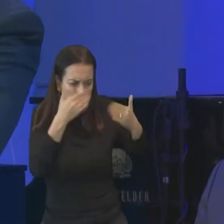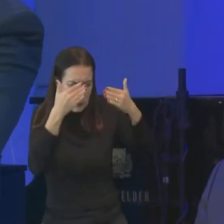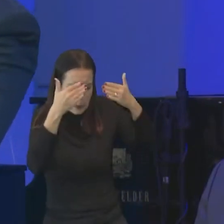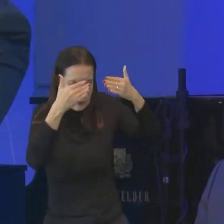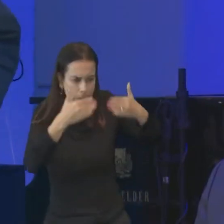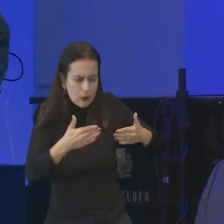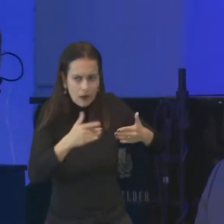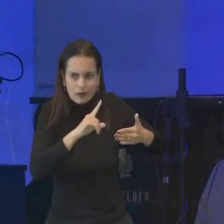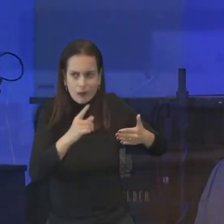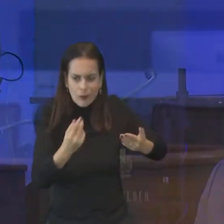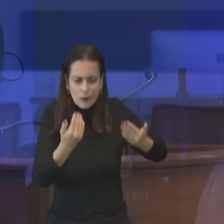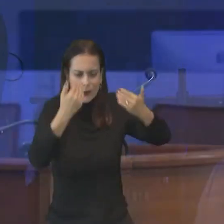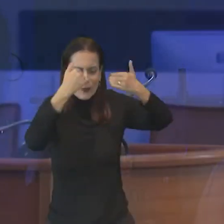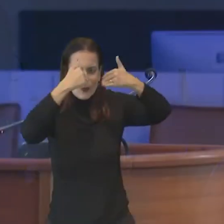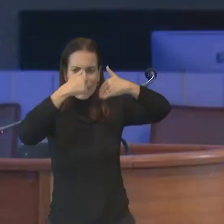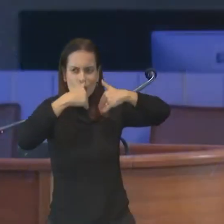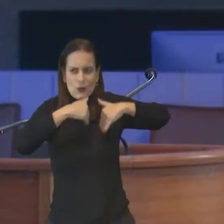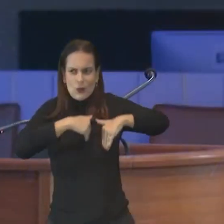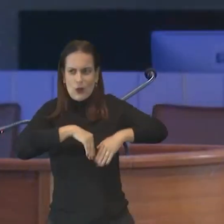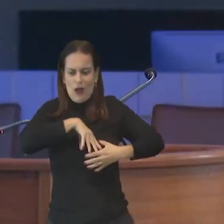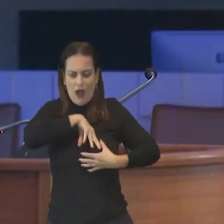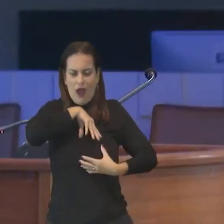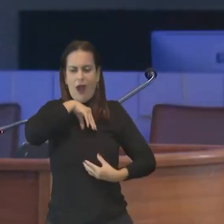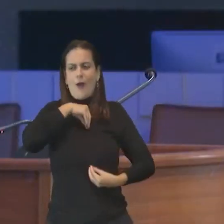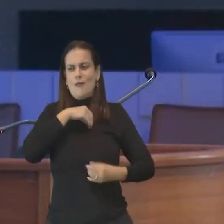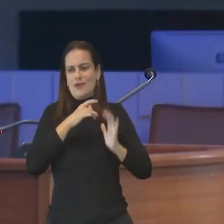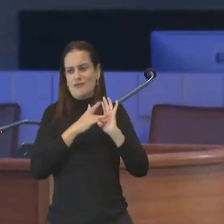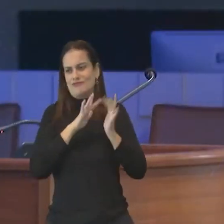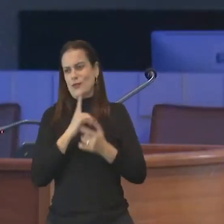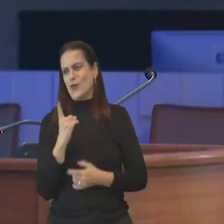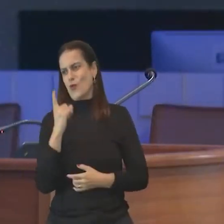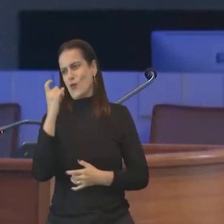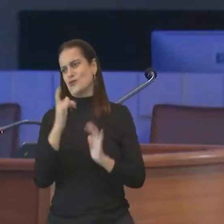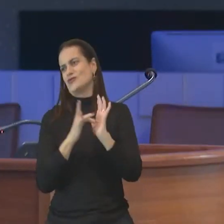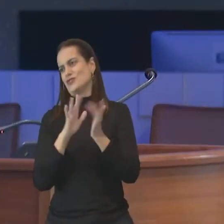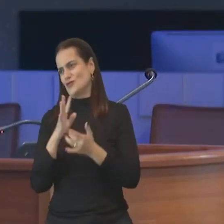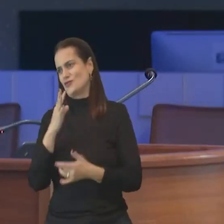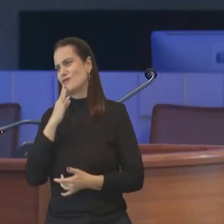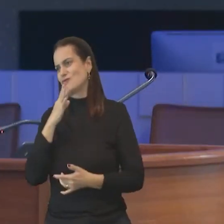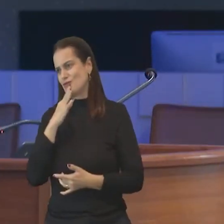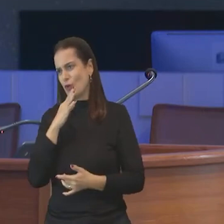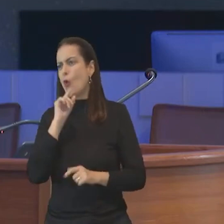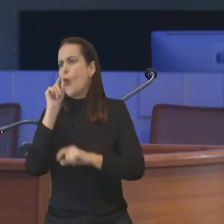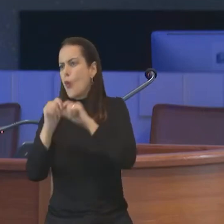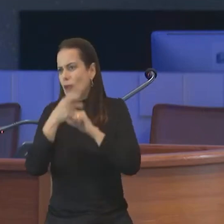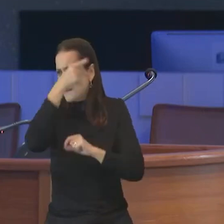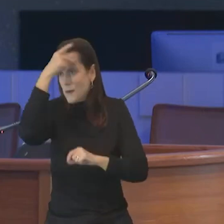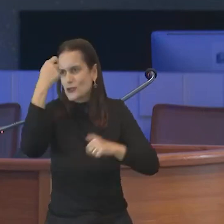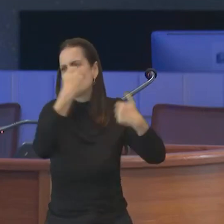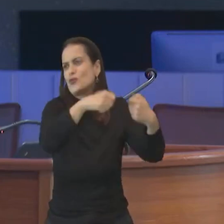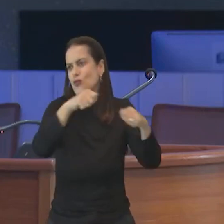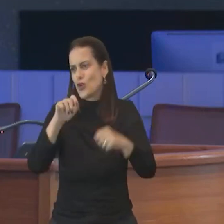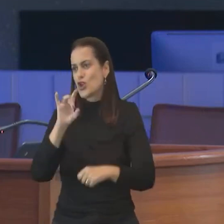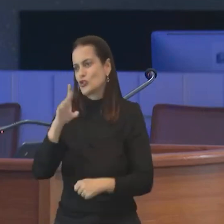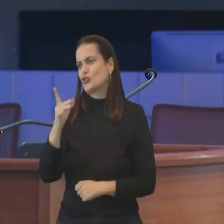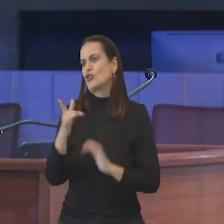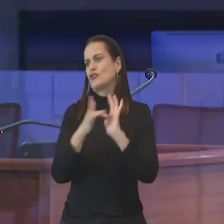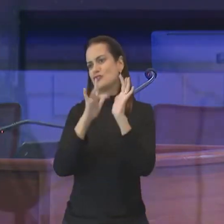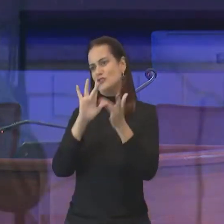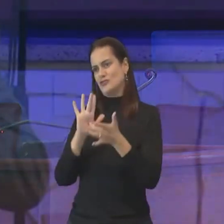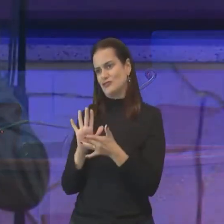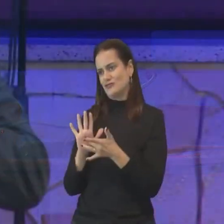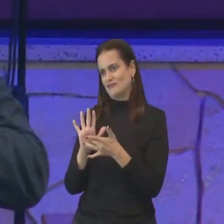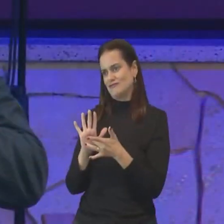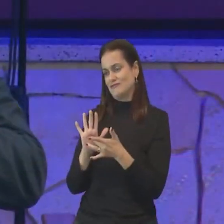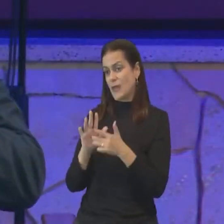e olhar para o íntimo do coração, a necessidade das pessoas, do que Jesus. E